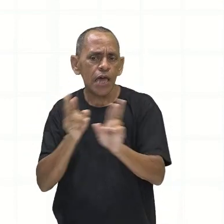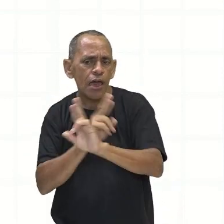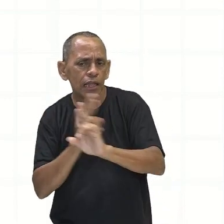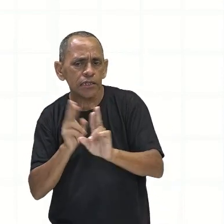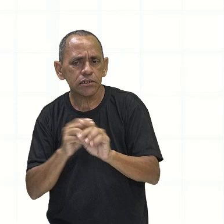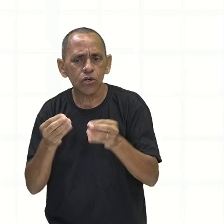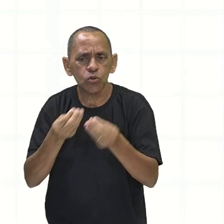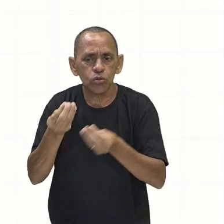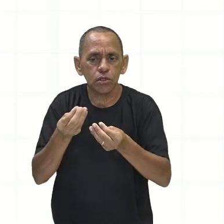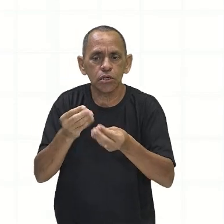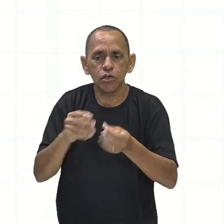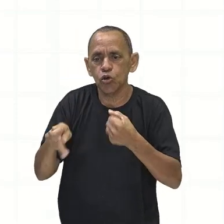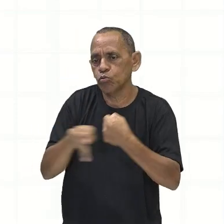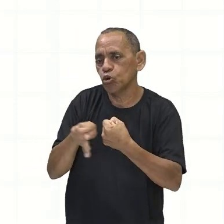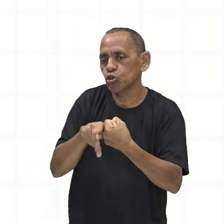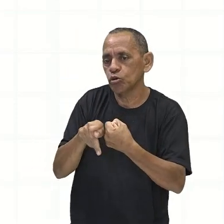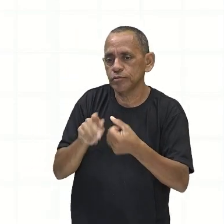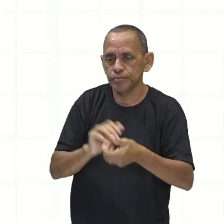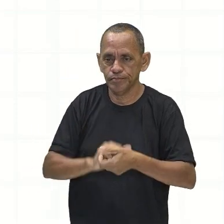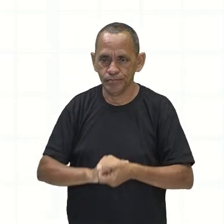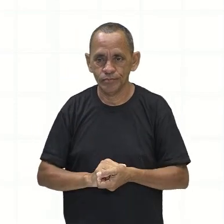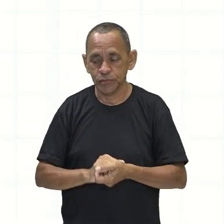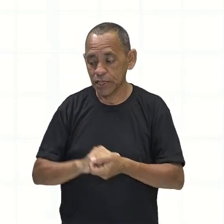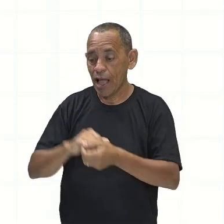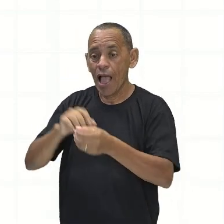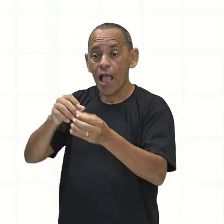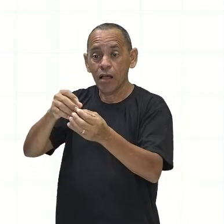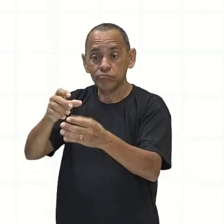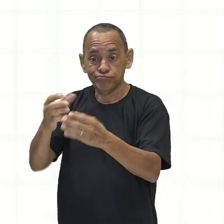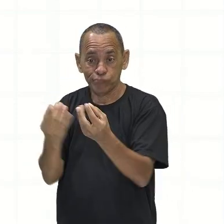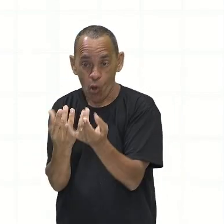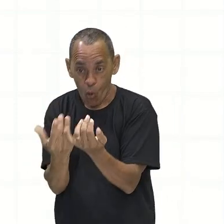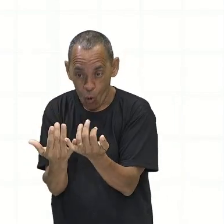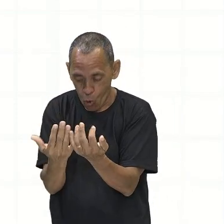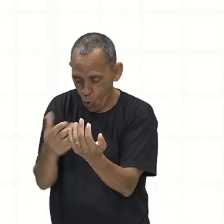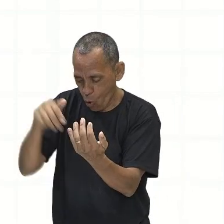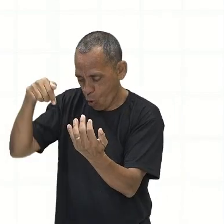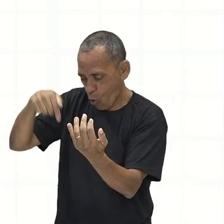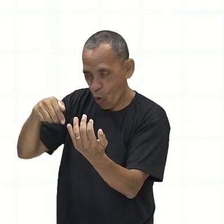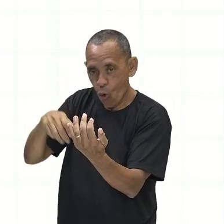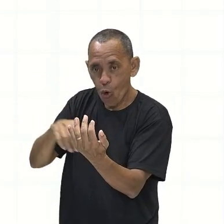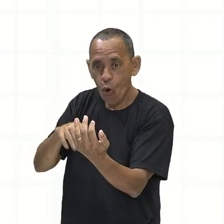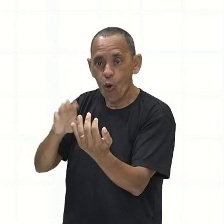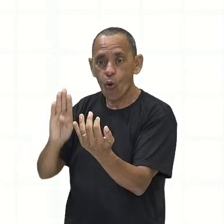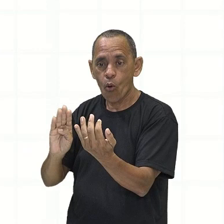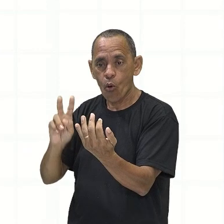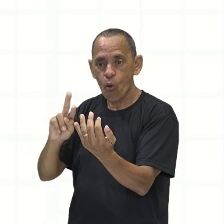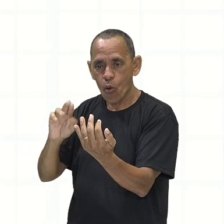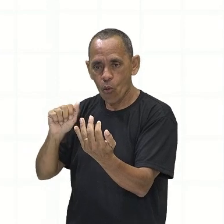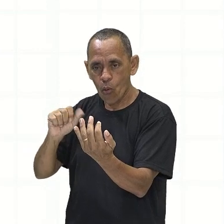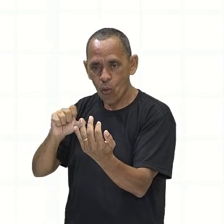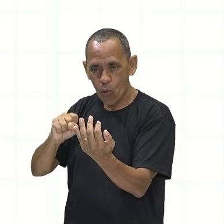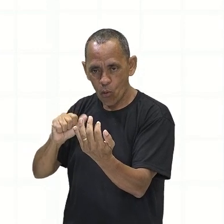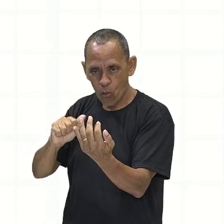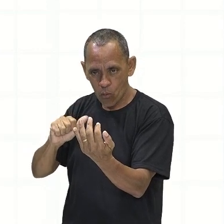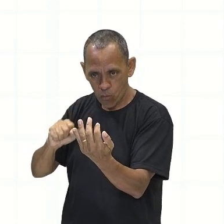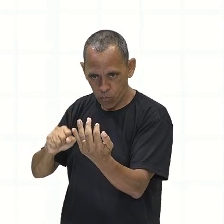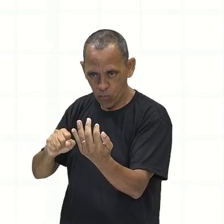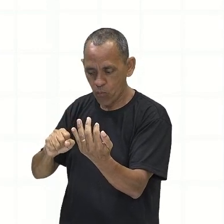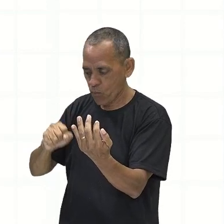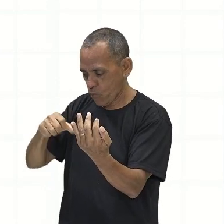esse pronome? As brasas, né? Muito bem. Era por isso